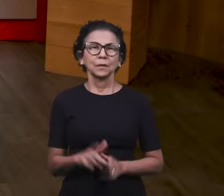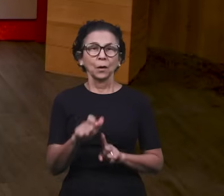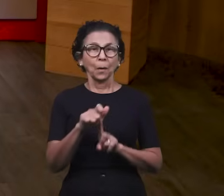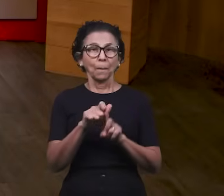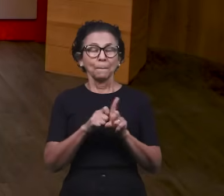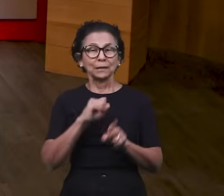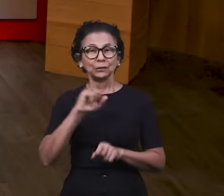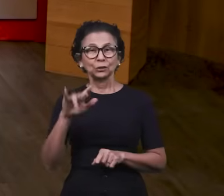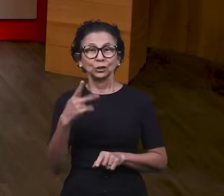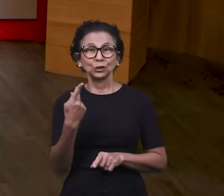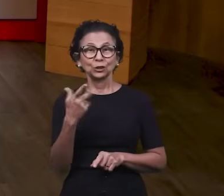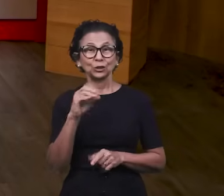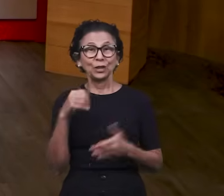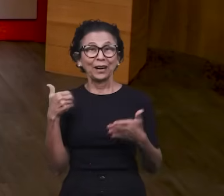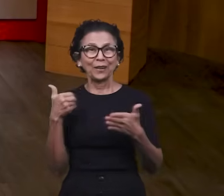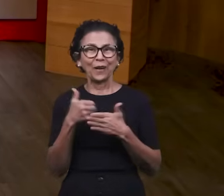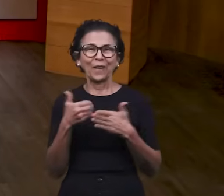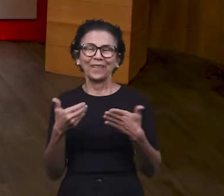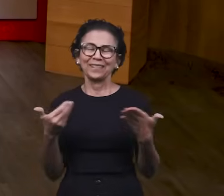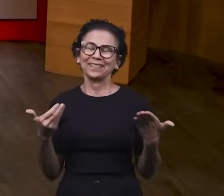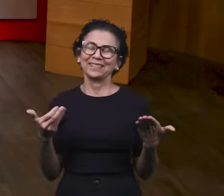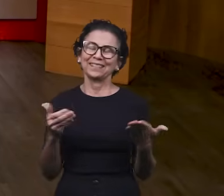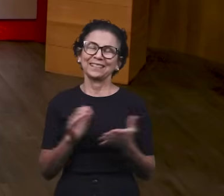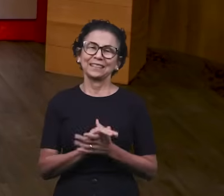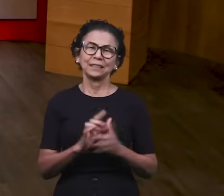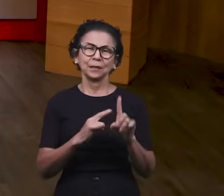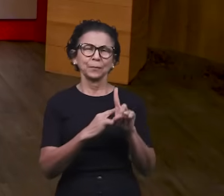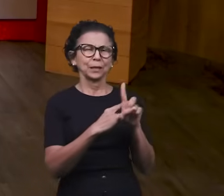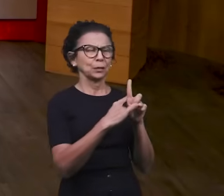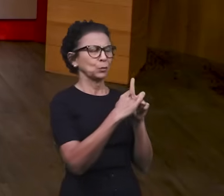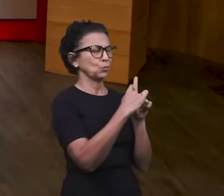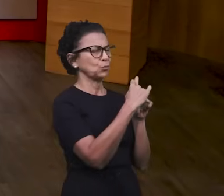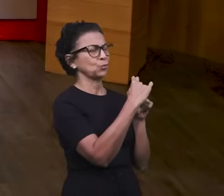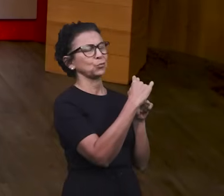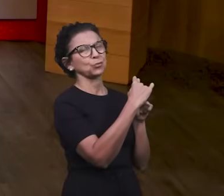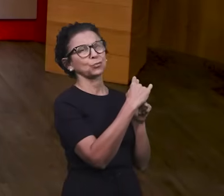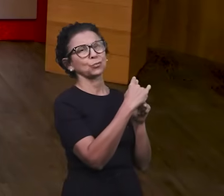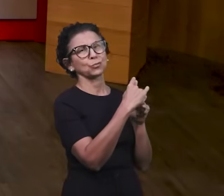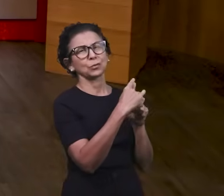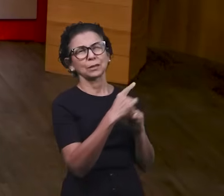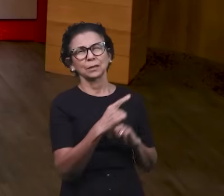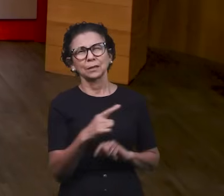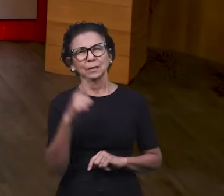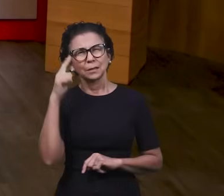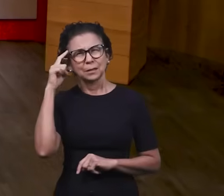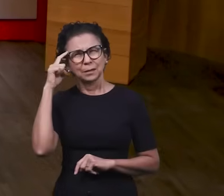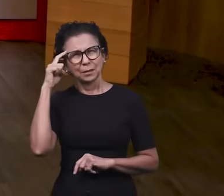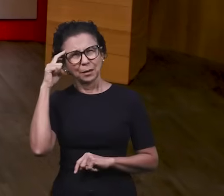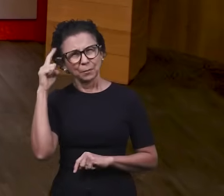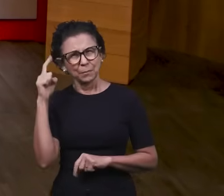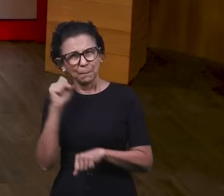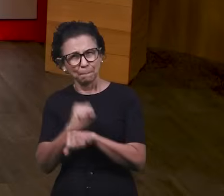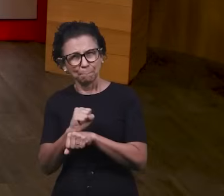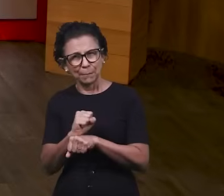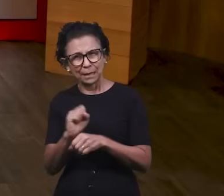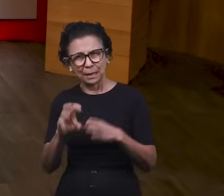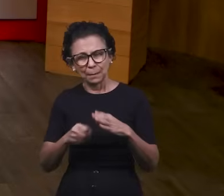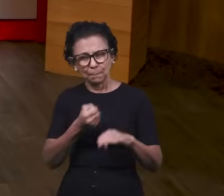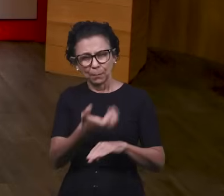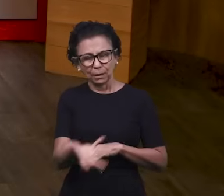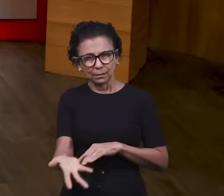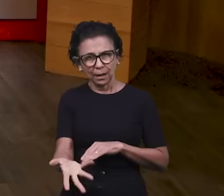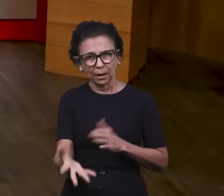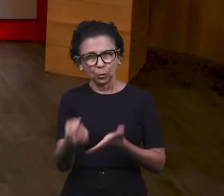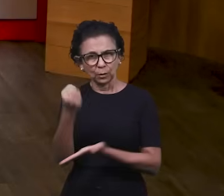O mês de julho chegou e com temperaturas mais baixas, mas engana-se quem pensa que o inverno é época de horta